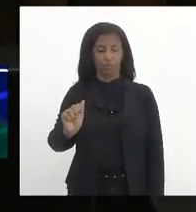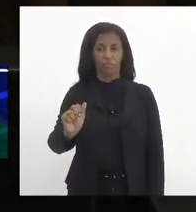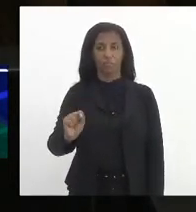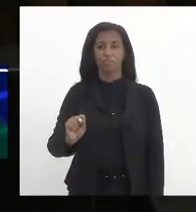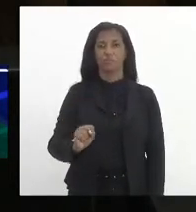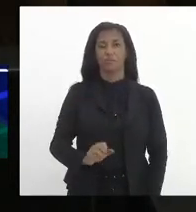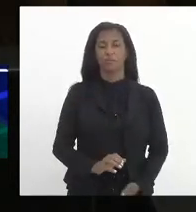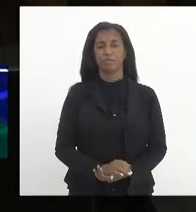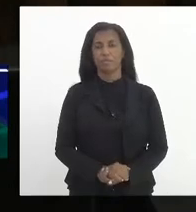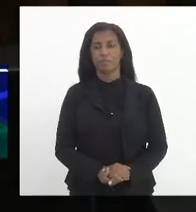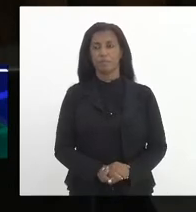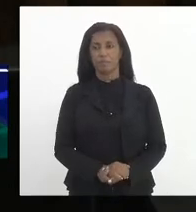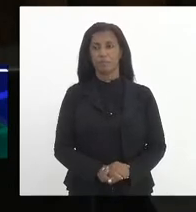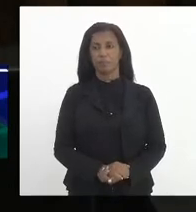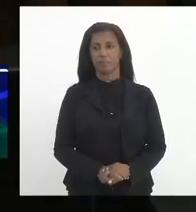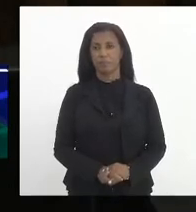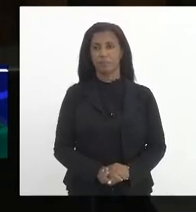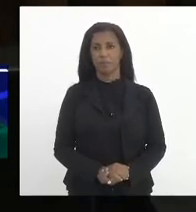a